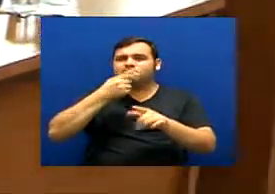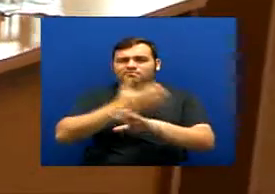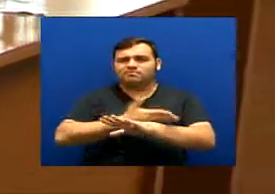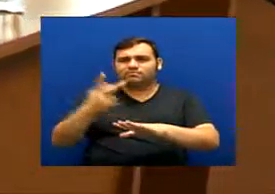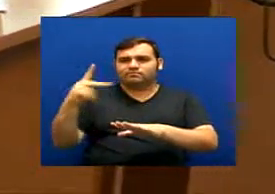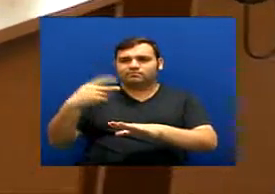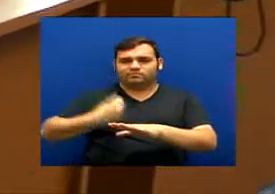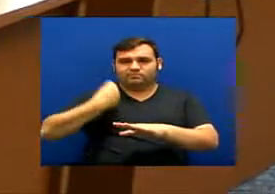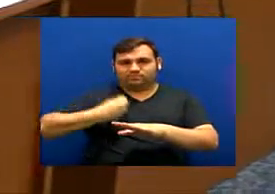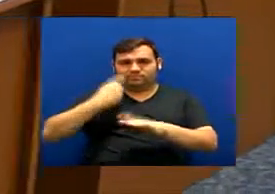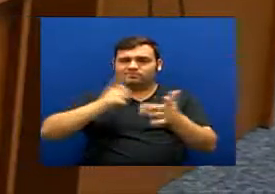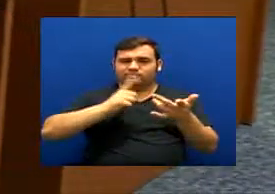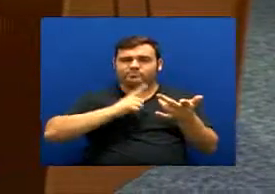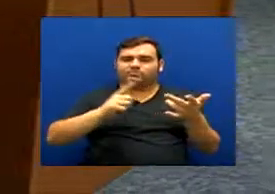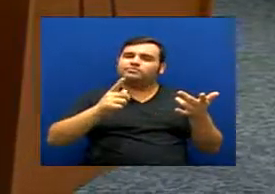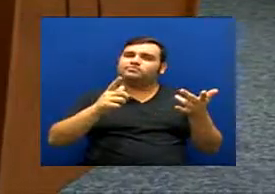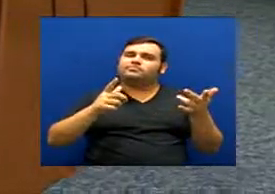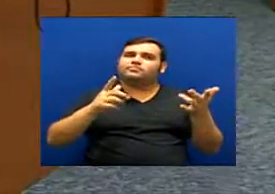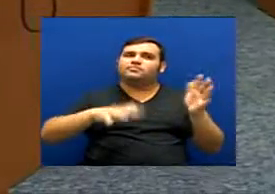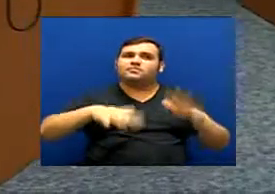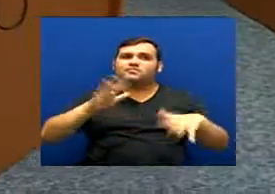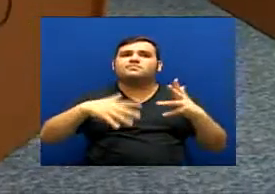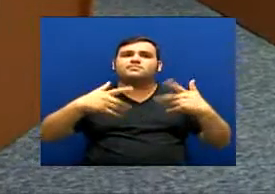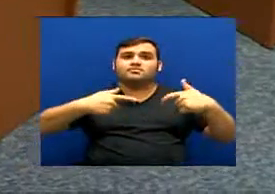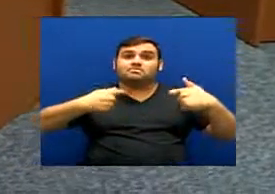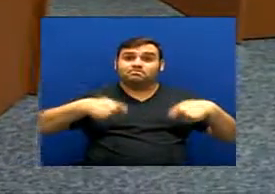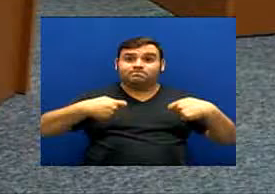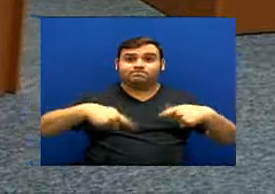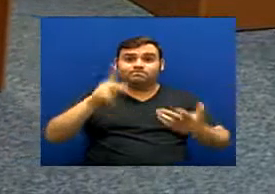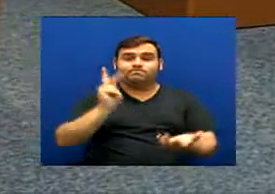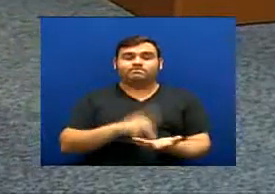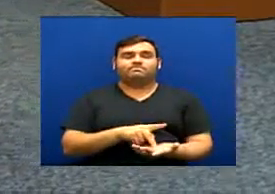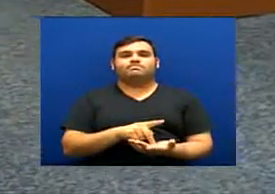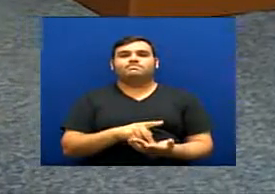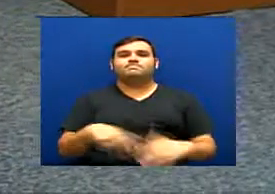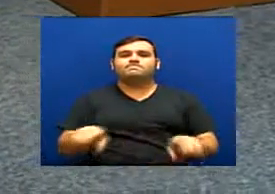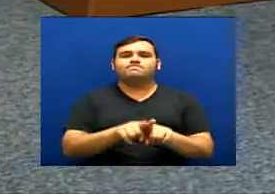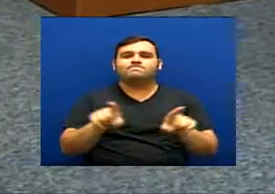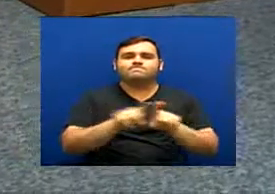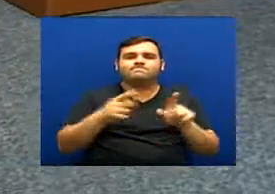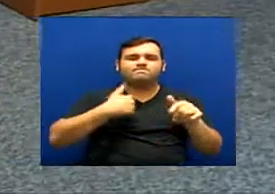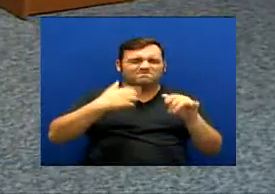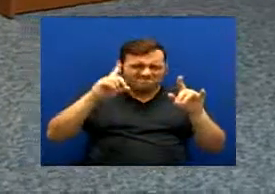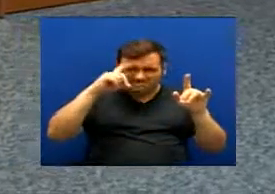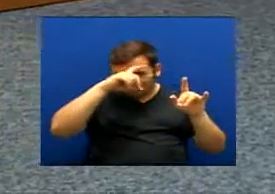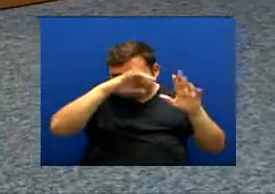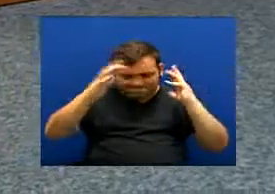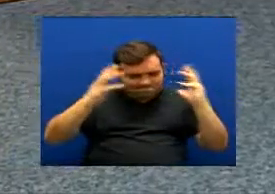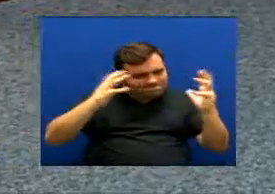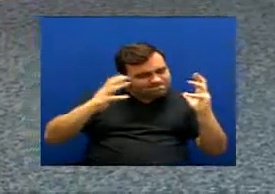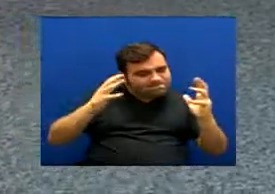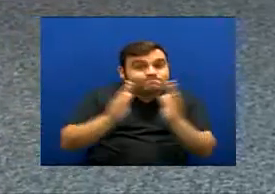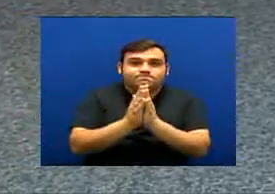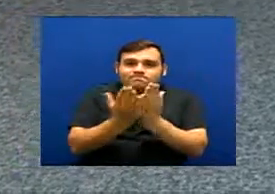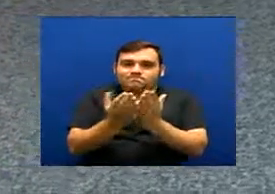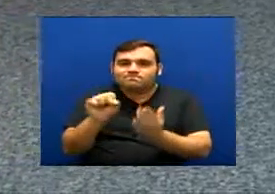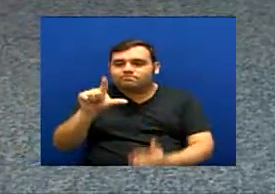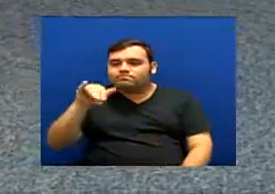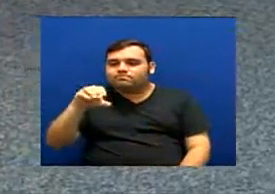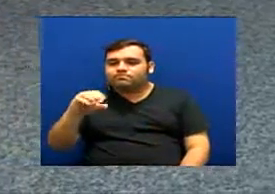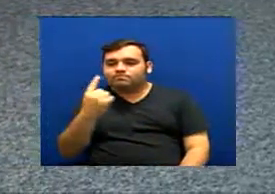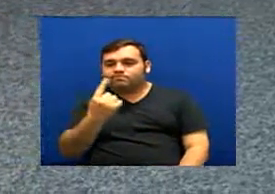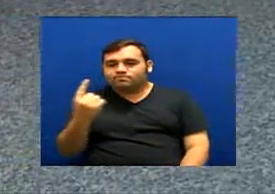nos escreveu um livro muito bonito em parceria, esse livro chegou na França, né? O livro chama É